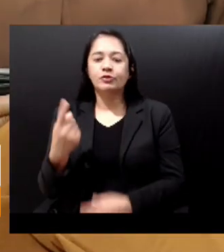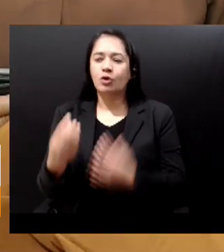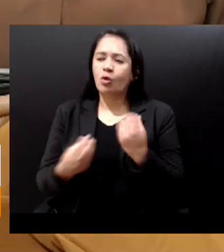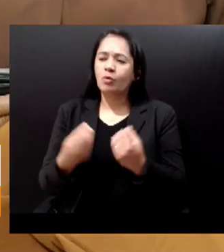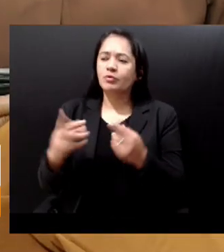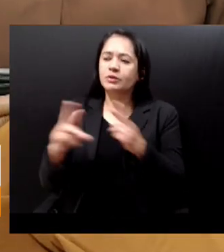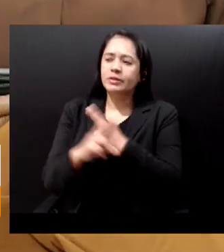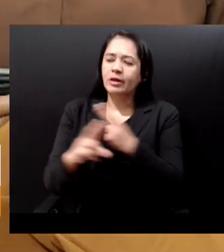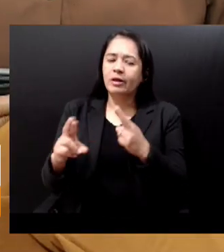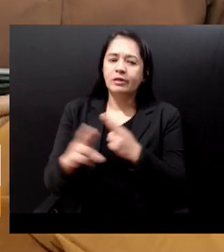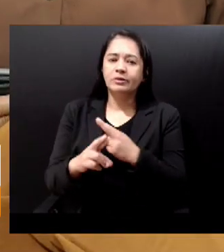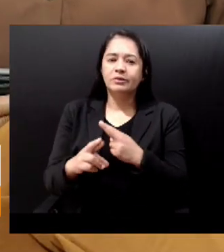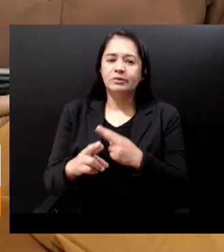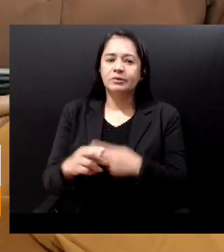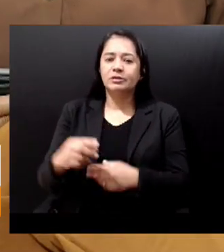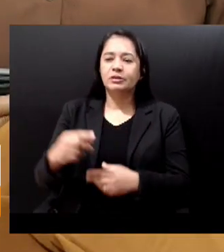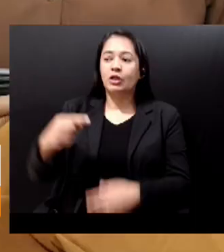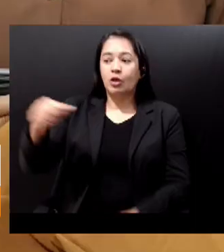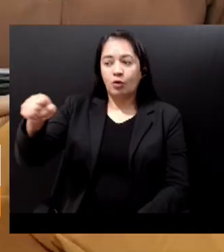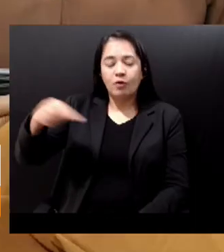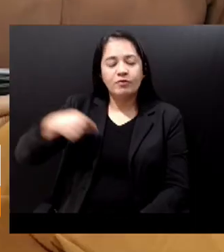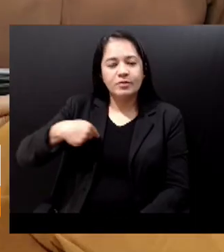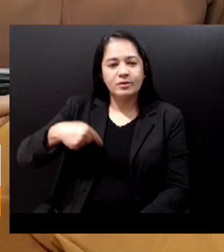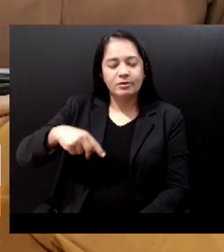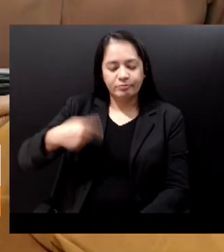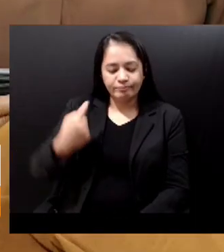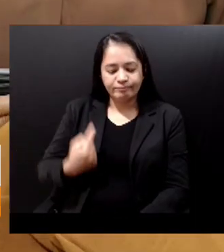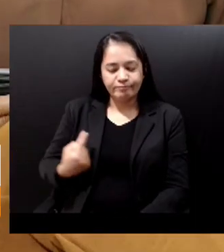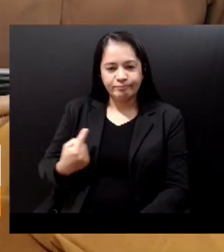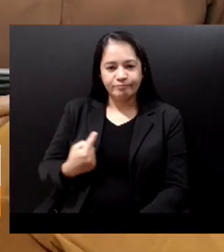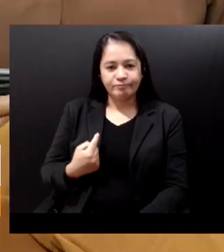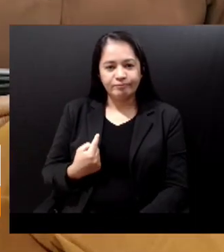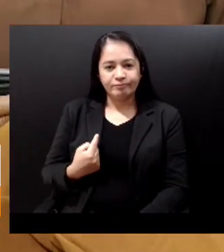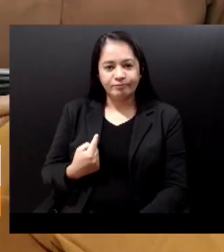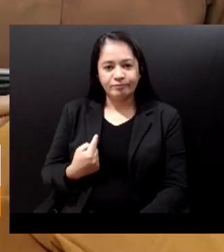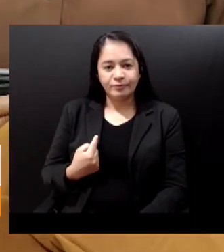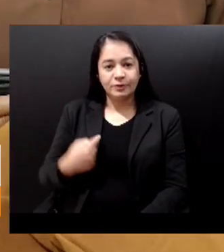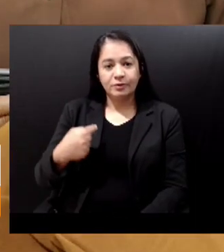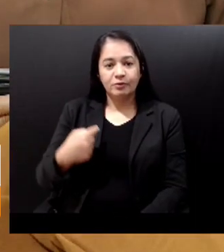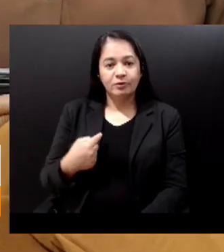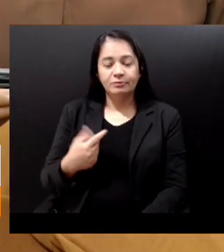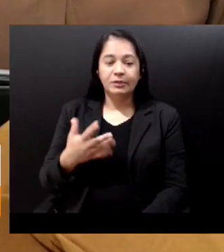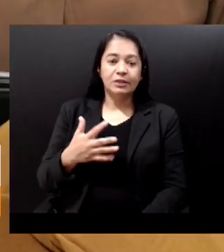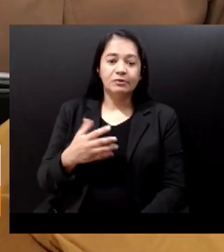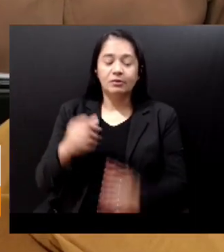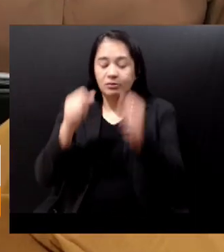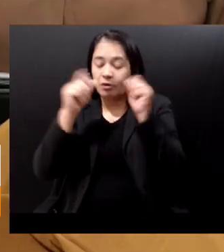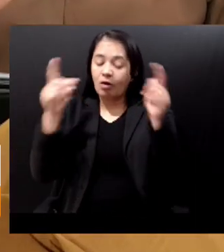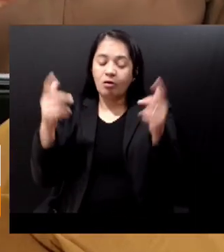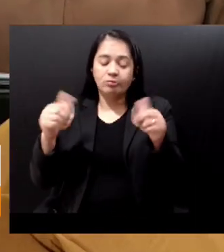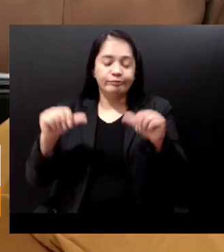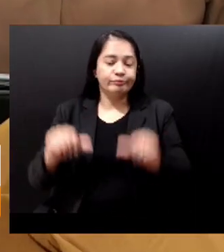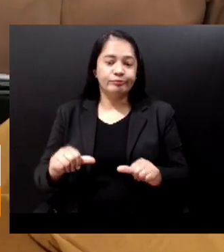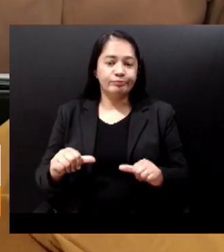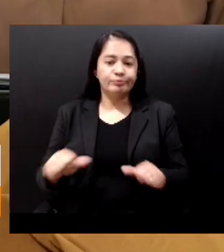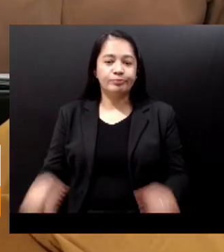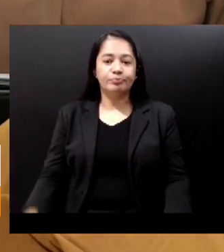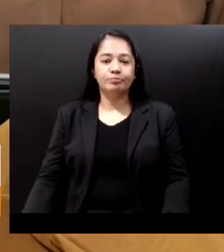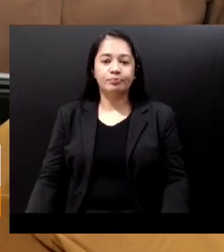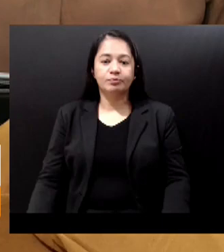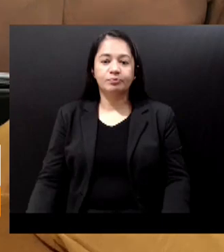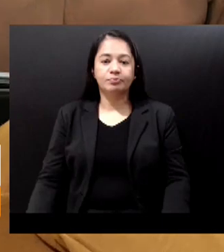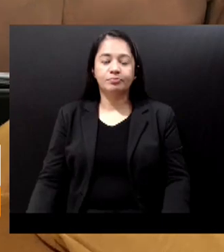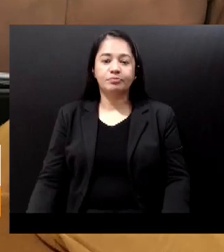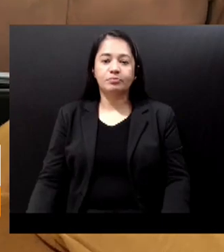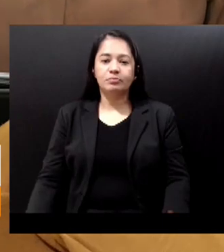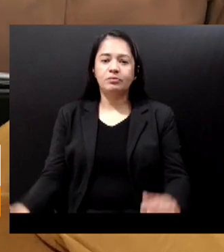consigo mesmo nos momentos entre esses 21 dias que você, de repente, não acorda legal, É. E né. o que que tem a ver? Por que 21